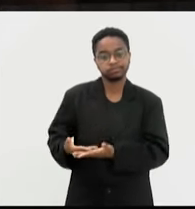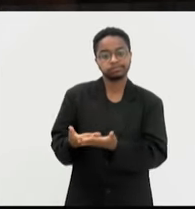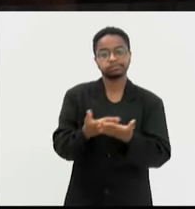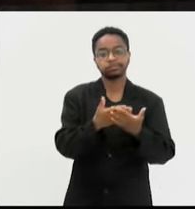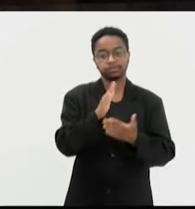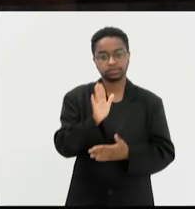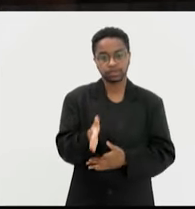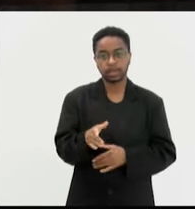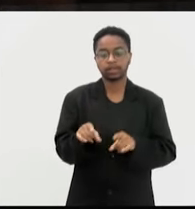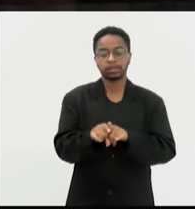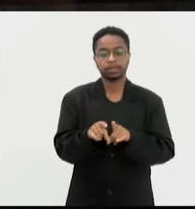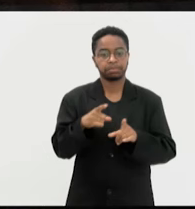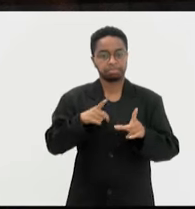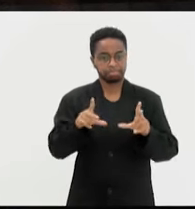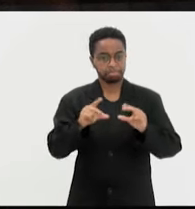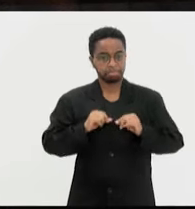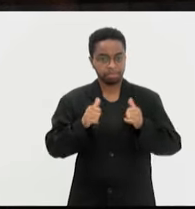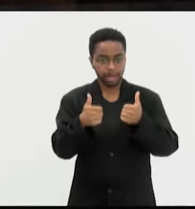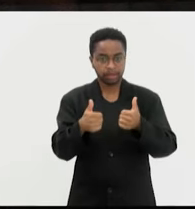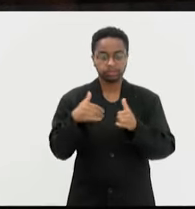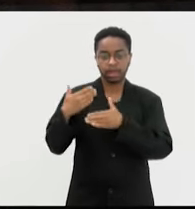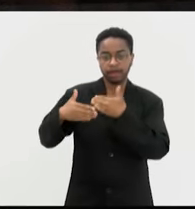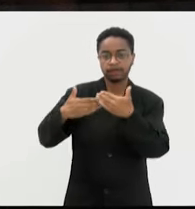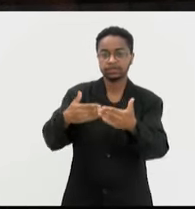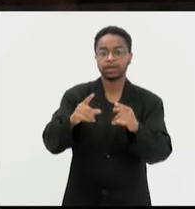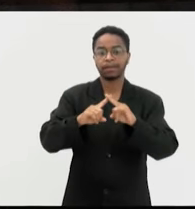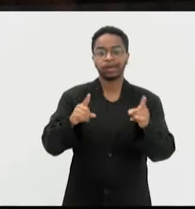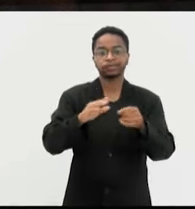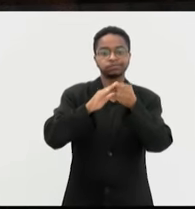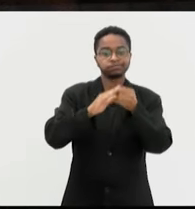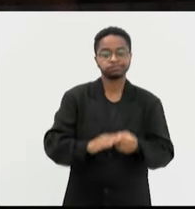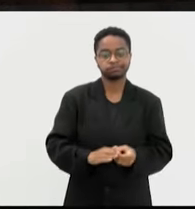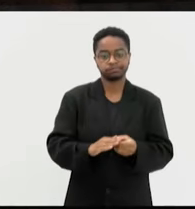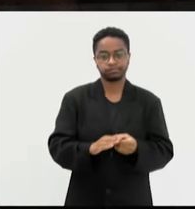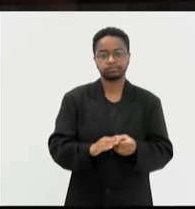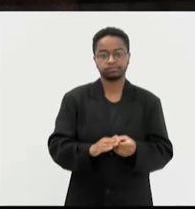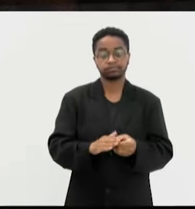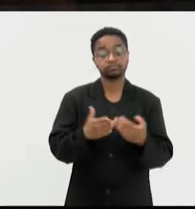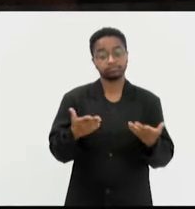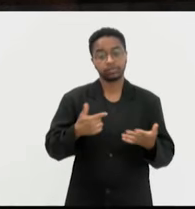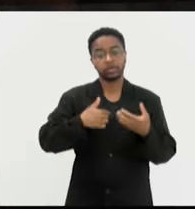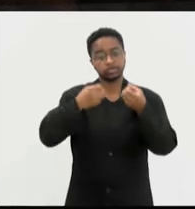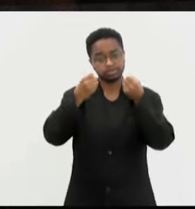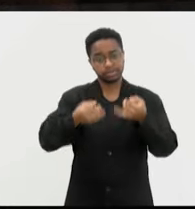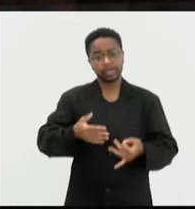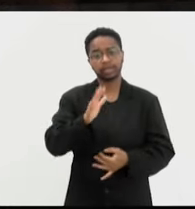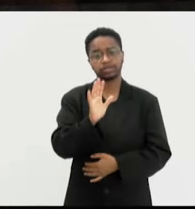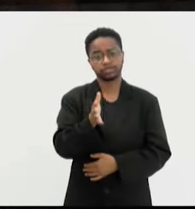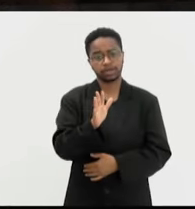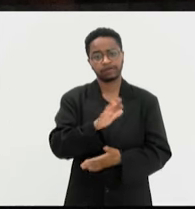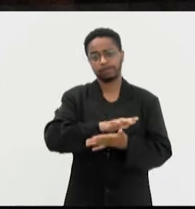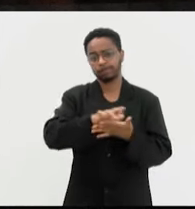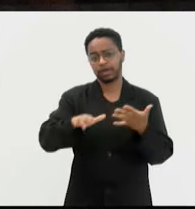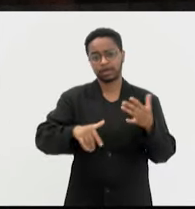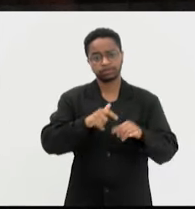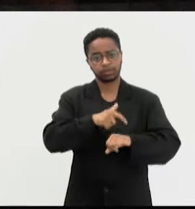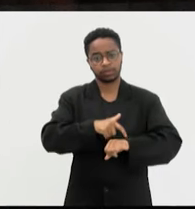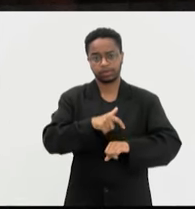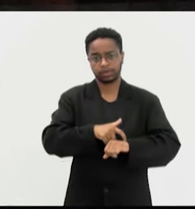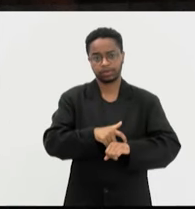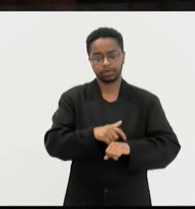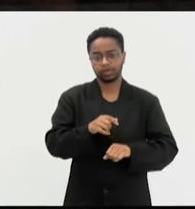por tiveram seu mérito avançaram e foram preteridos e eu expliquei diversas vezes BNH que não